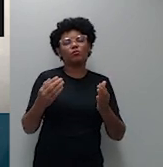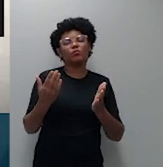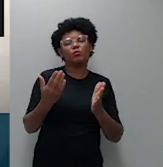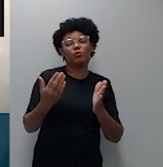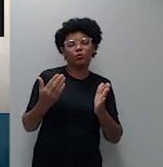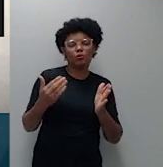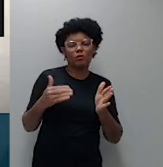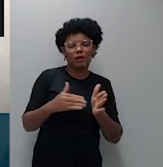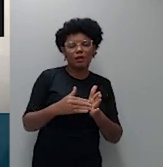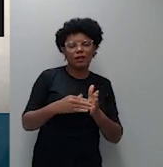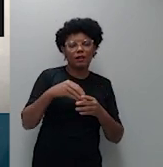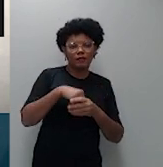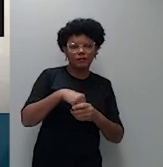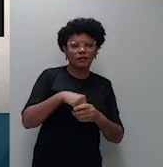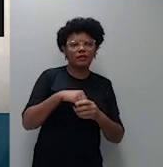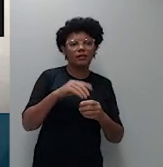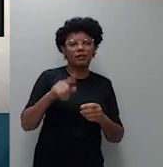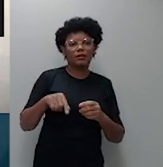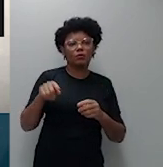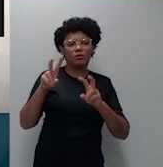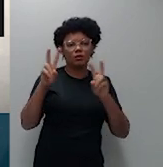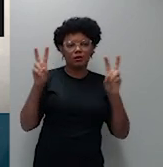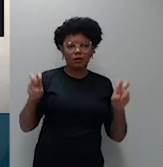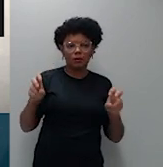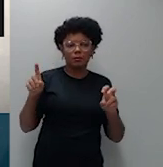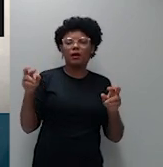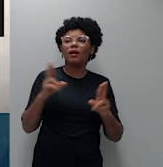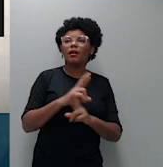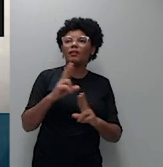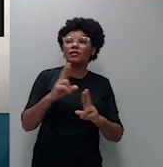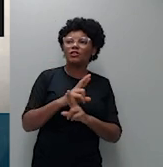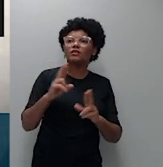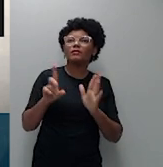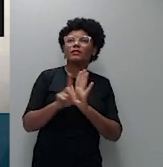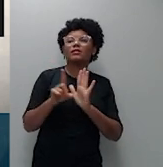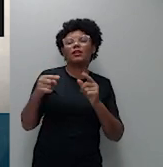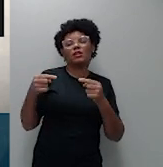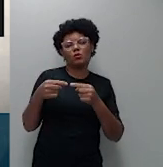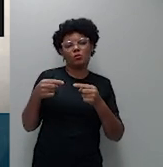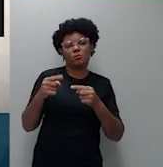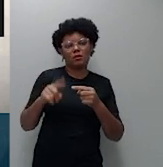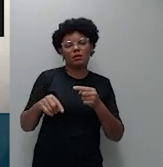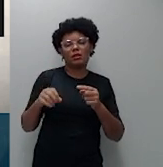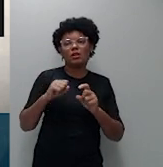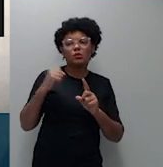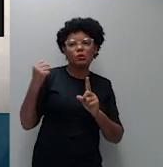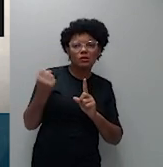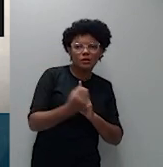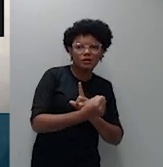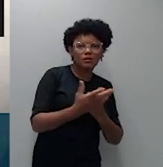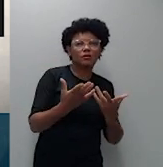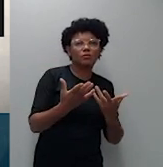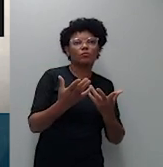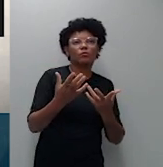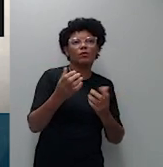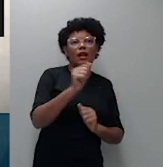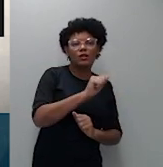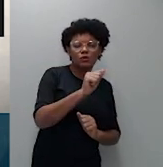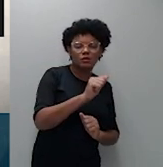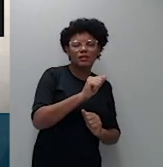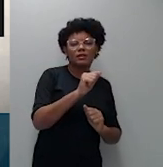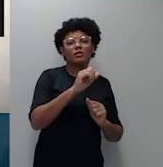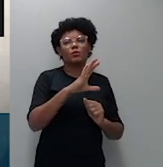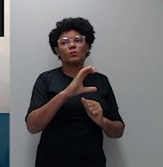prequestionamento da matéria relativa a legitimidade das associações civis para ajuizar ações civis públicas do